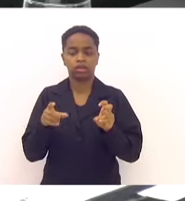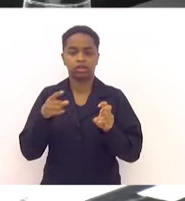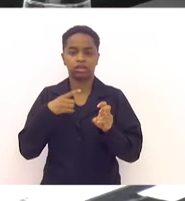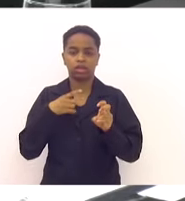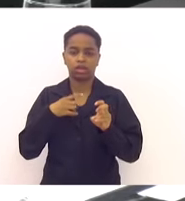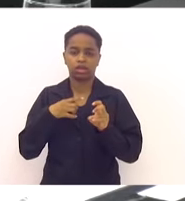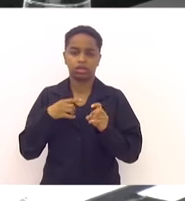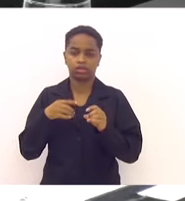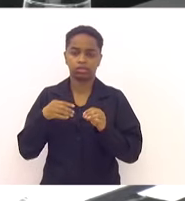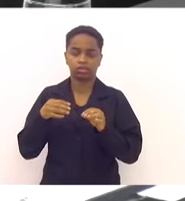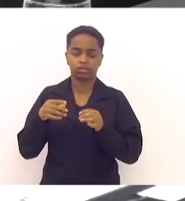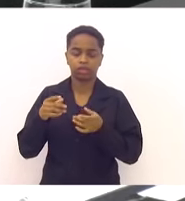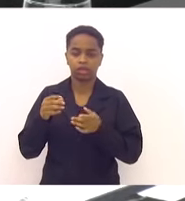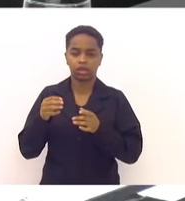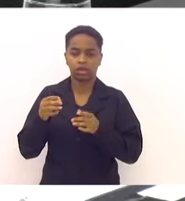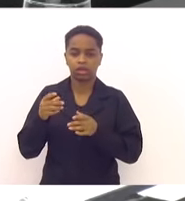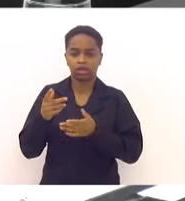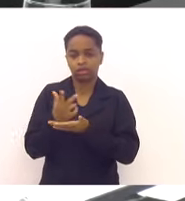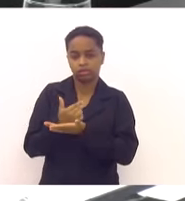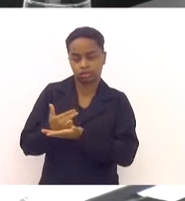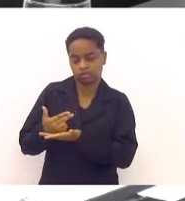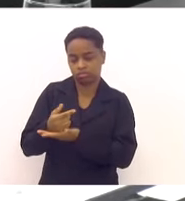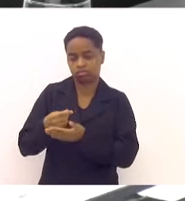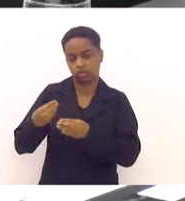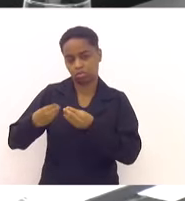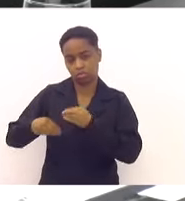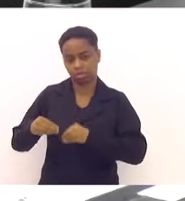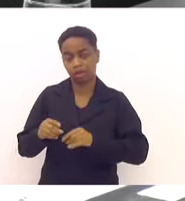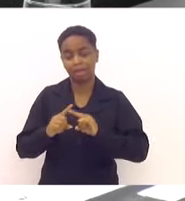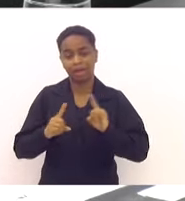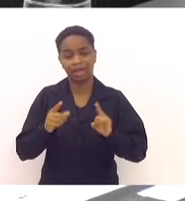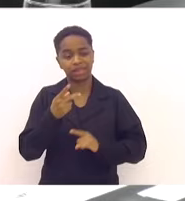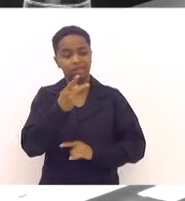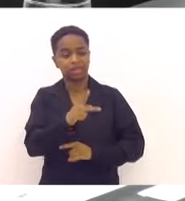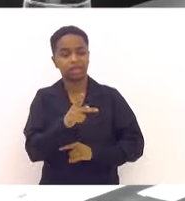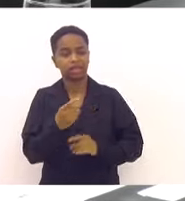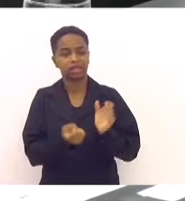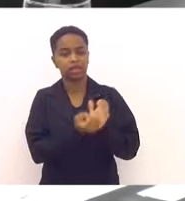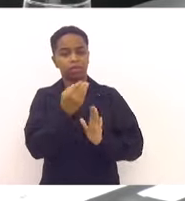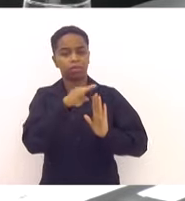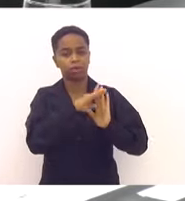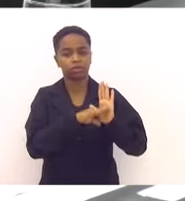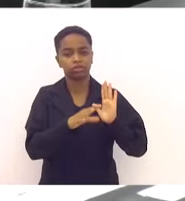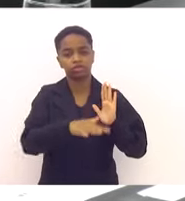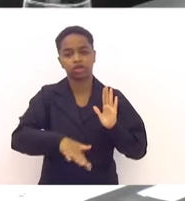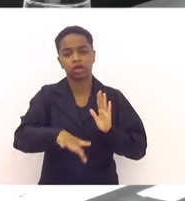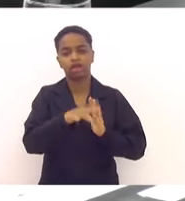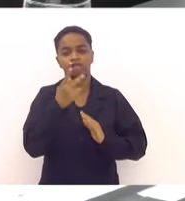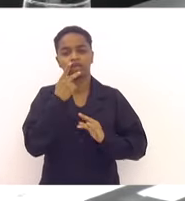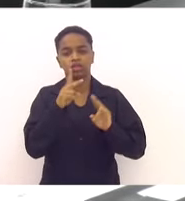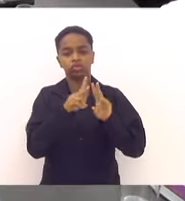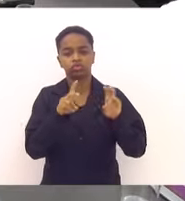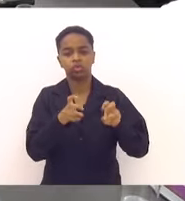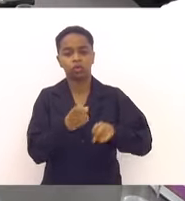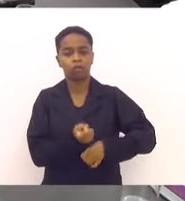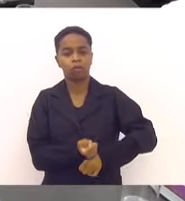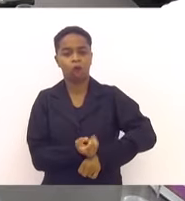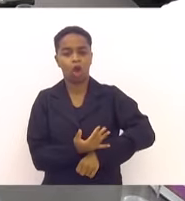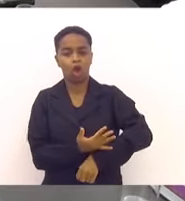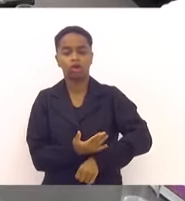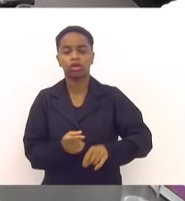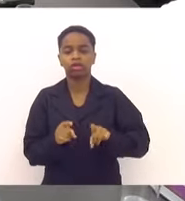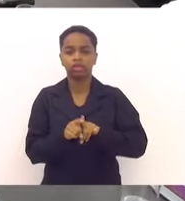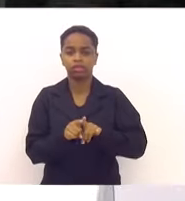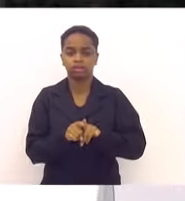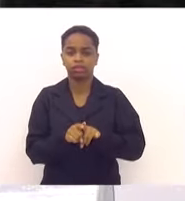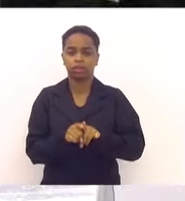pigmentação. Mas a do deputado Marcelo Dino fala especificamente da tatuagem, cria um programa mais amplo, fala de queimadura. E transcende para